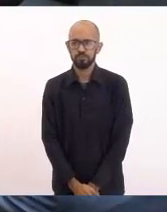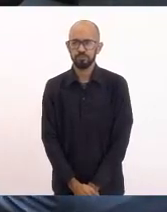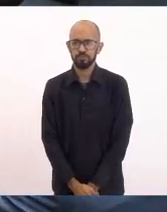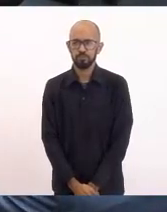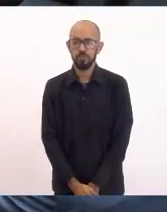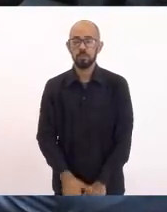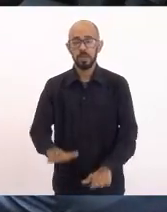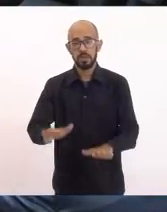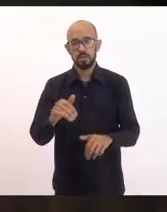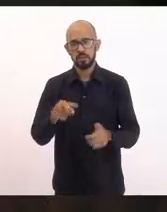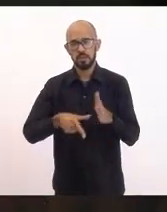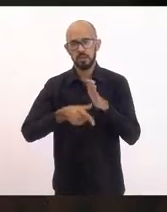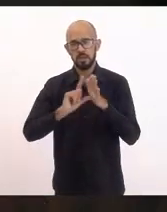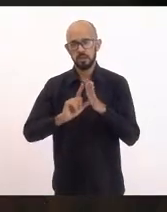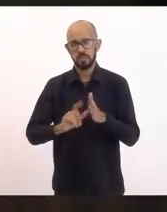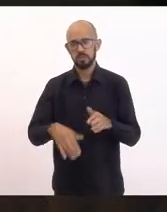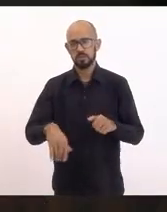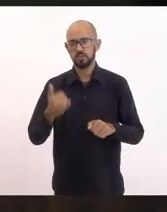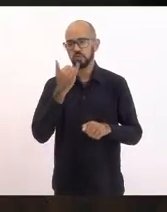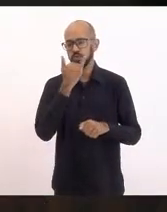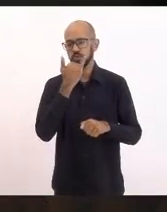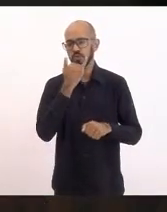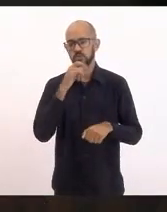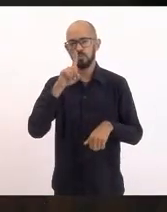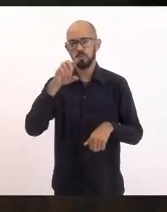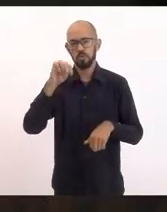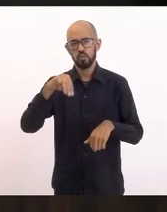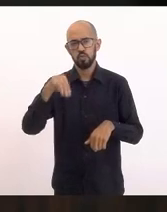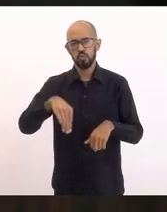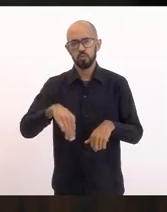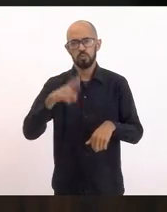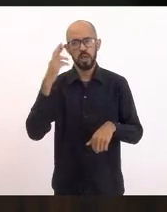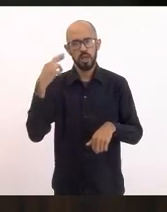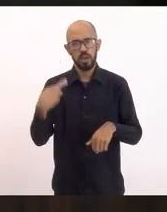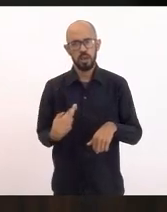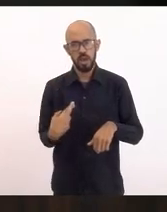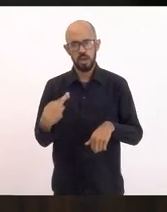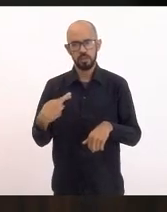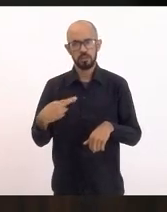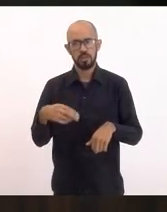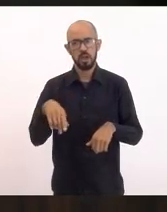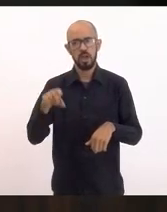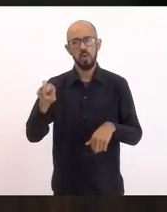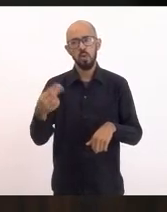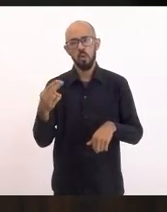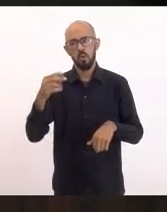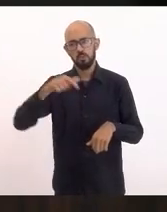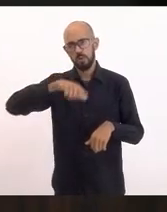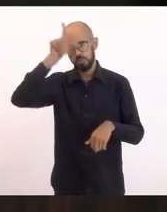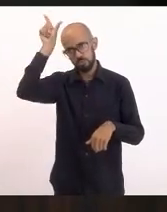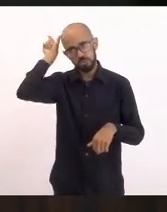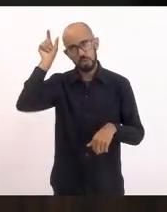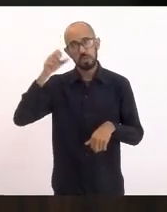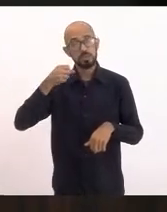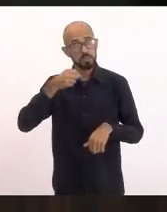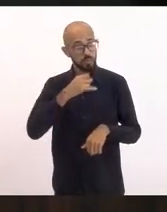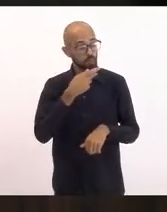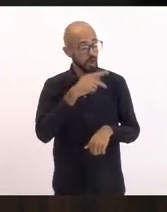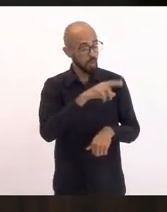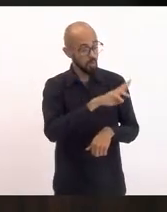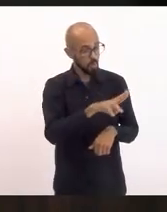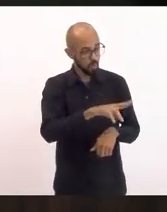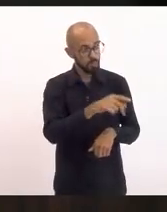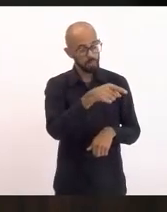Antes, porém, um minuto para a deputada Renata e deputado Luiz Paulo. Se citar deputado, eu vou conceder um minuto para os